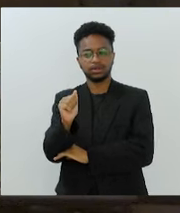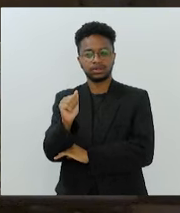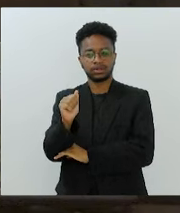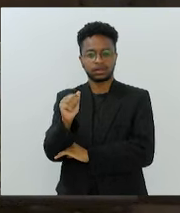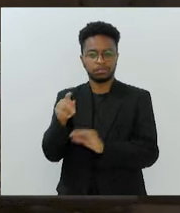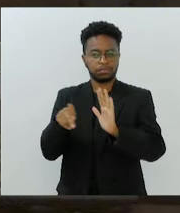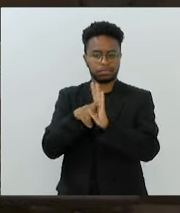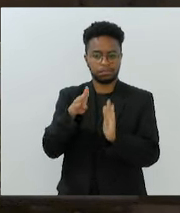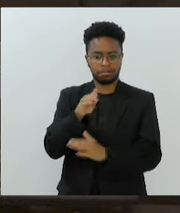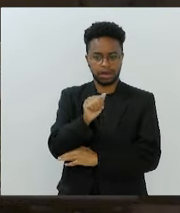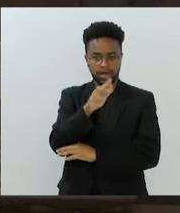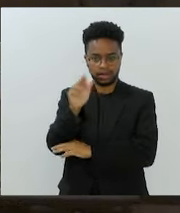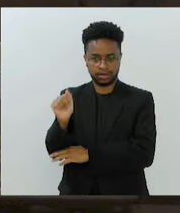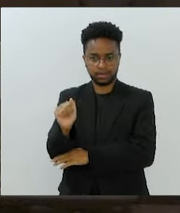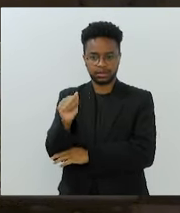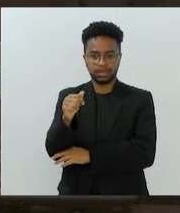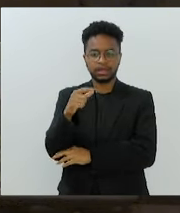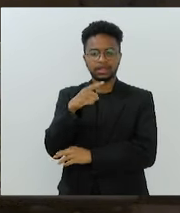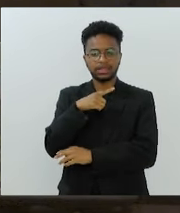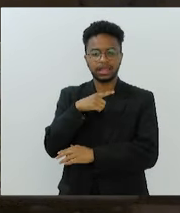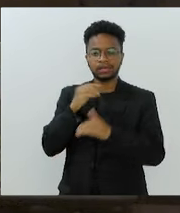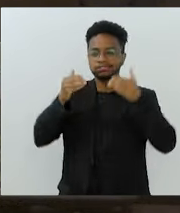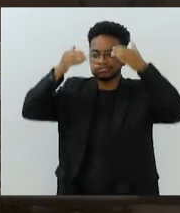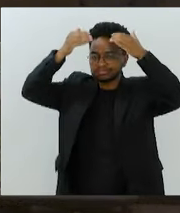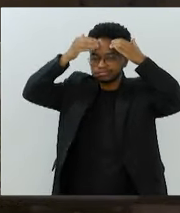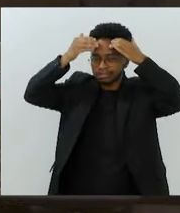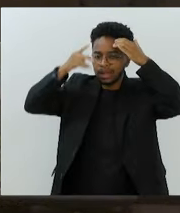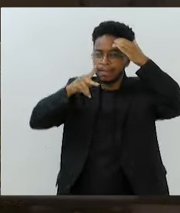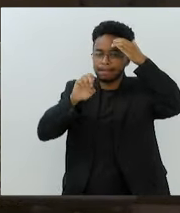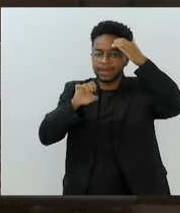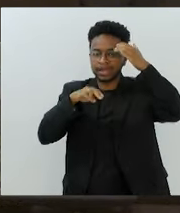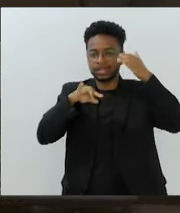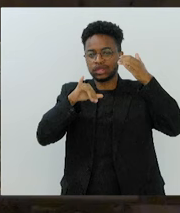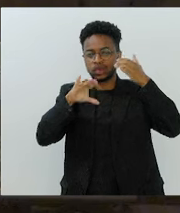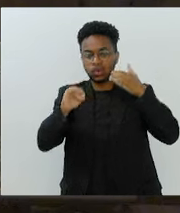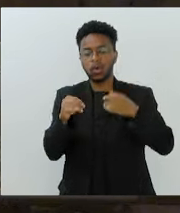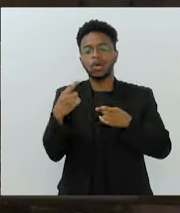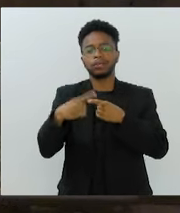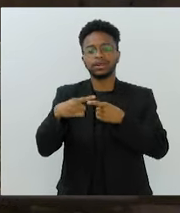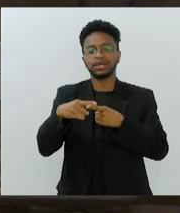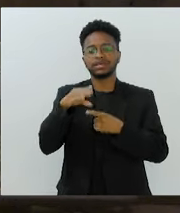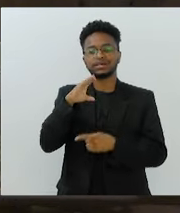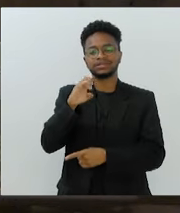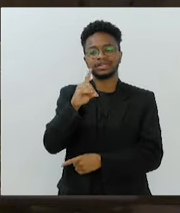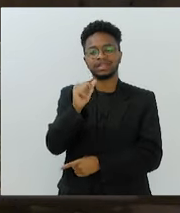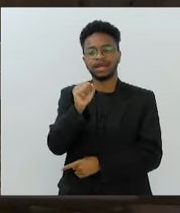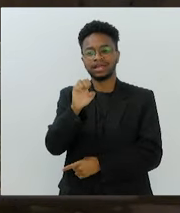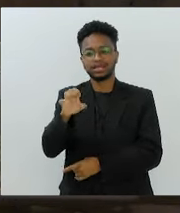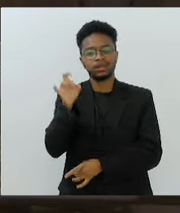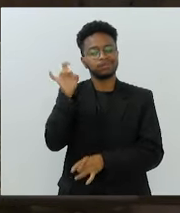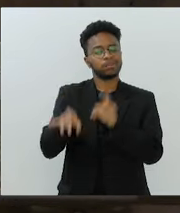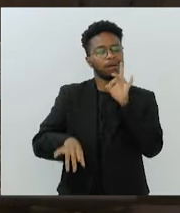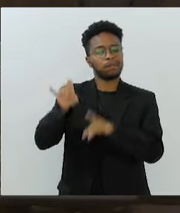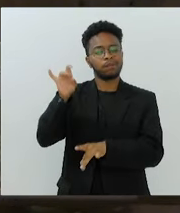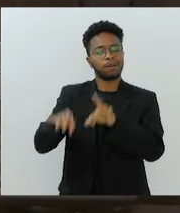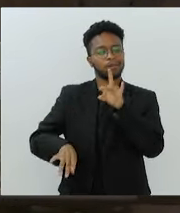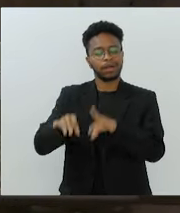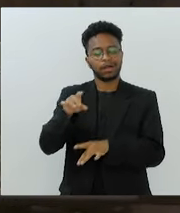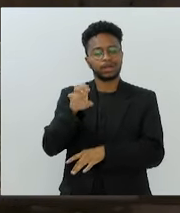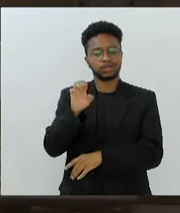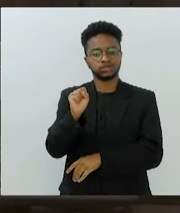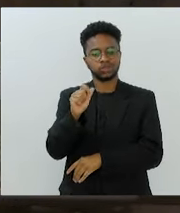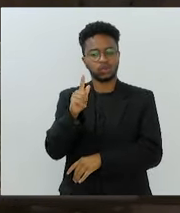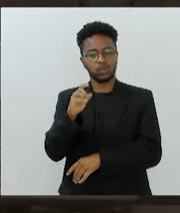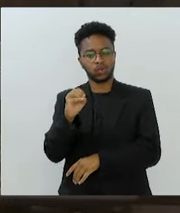Barra, com pinico na cabeça por causa que a SEDAI jogava esgoto na Lagoa Rodrigo de Freitas, e por aí vai.